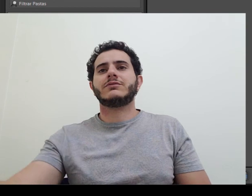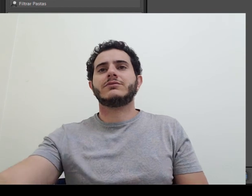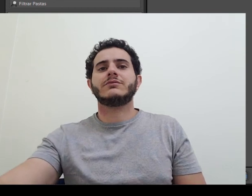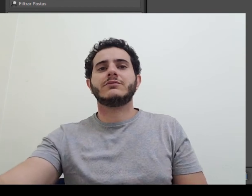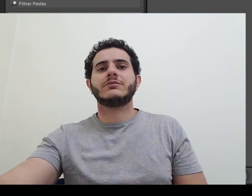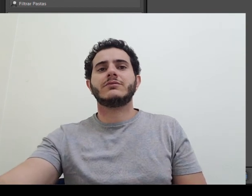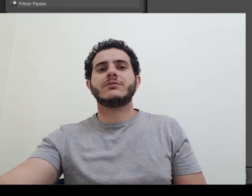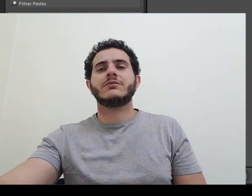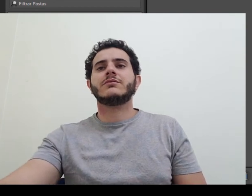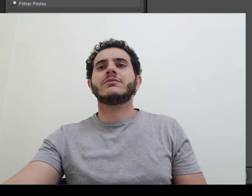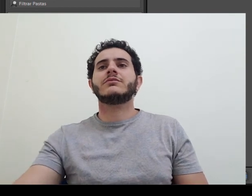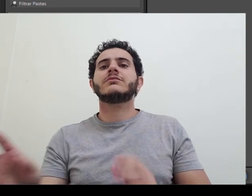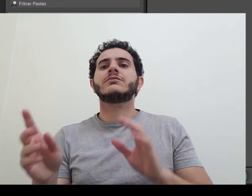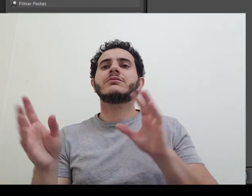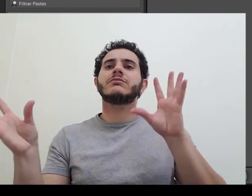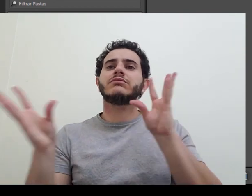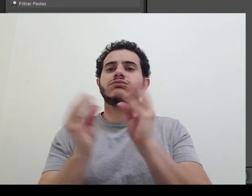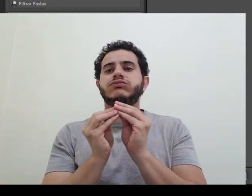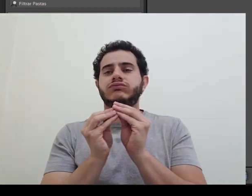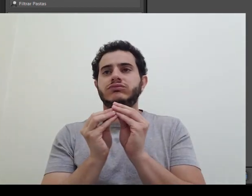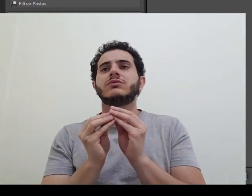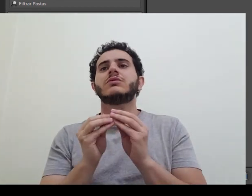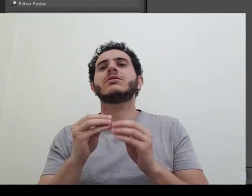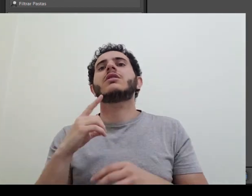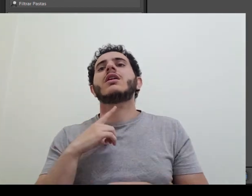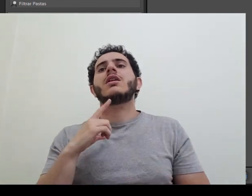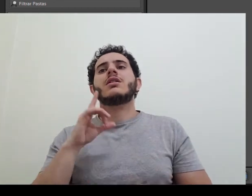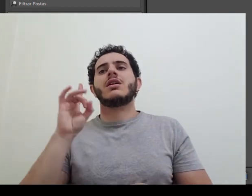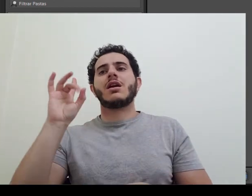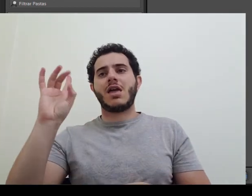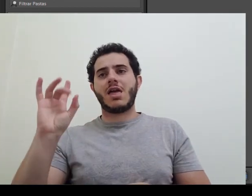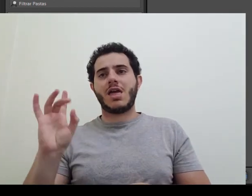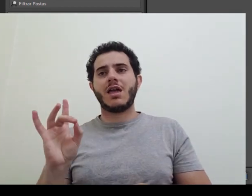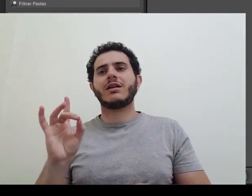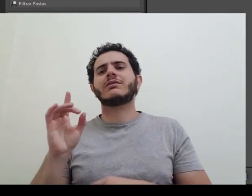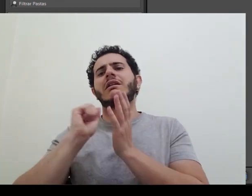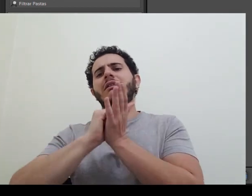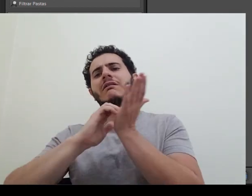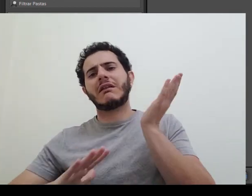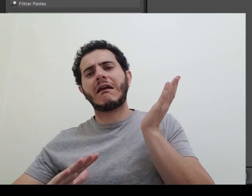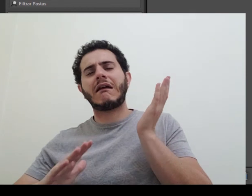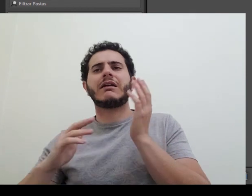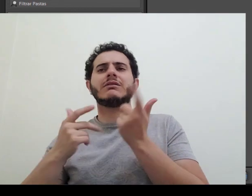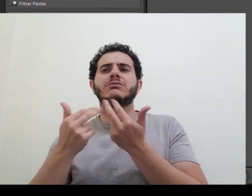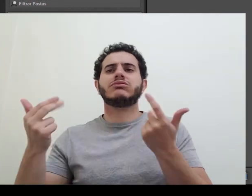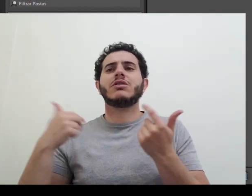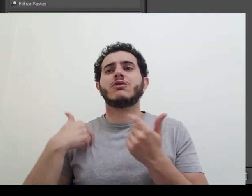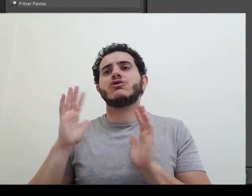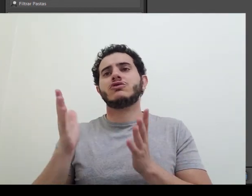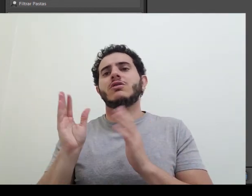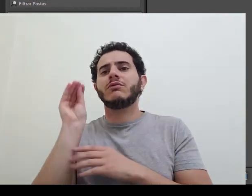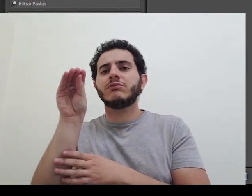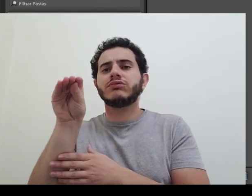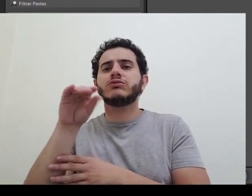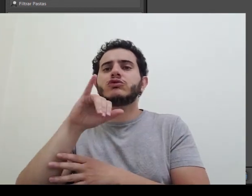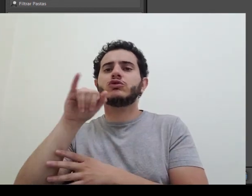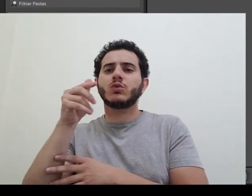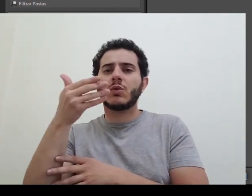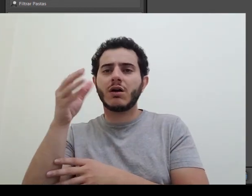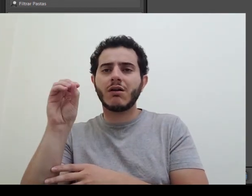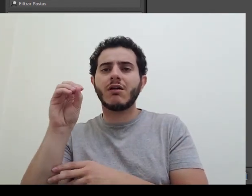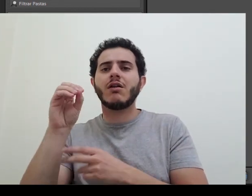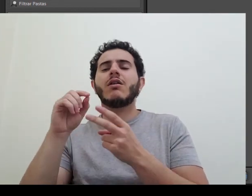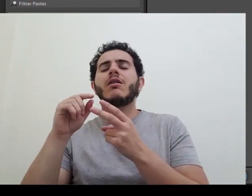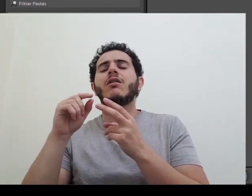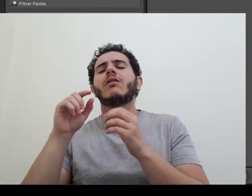palavras-chave em outro catálogo, ó, ensaio, composição e linguagem, estúdio, exercício. E aí as coisas que eu coloquei aqui, ó, João